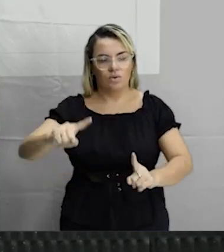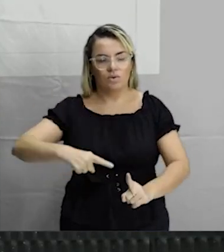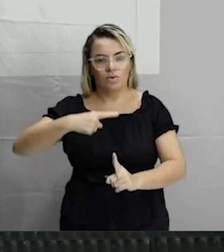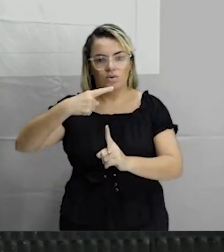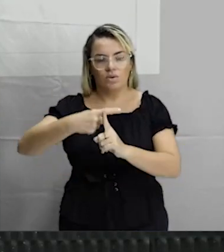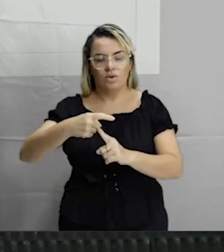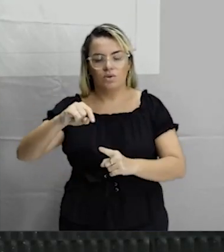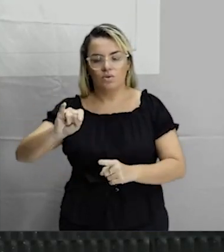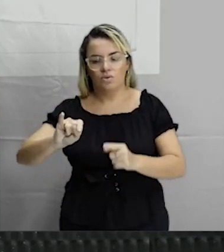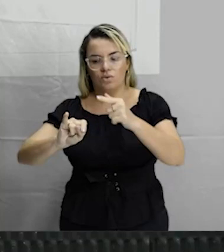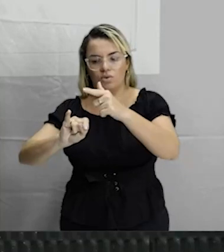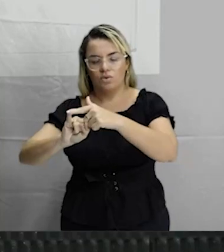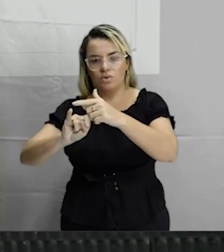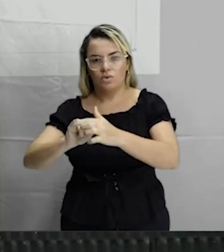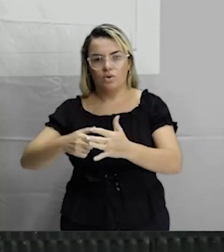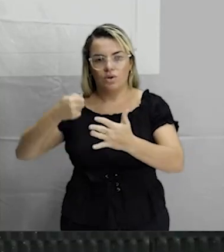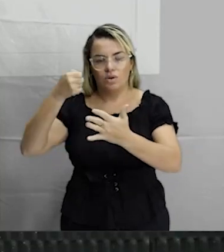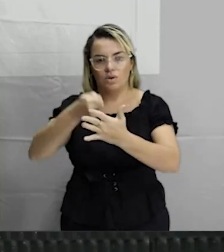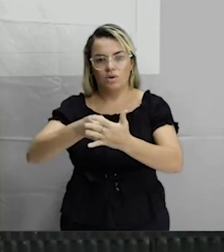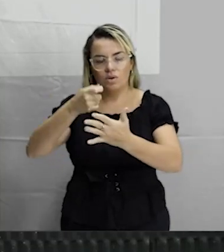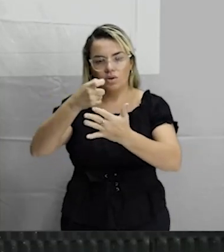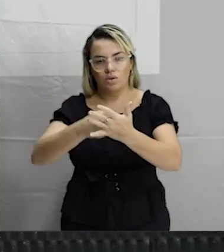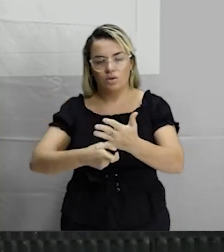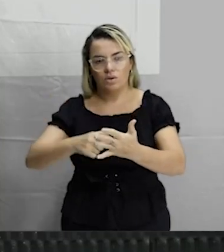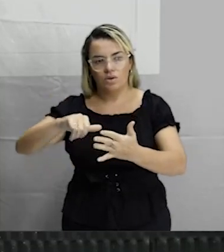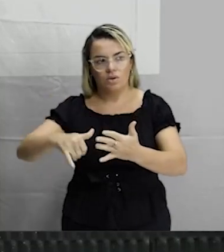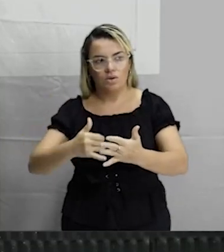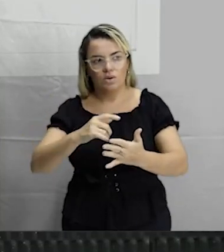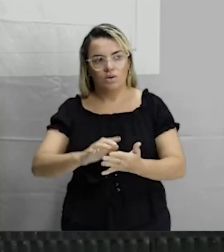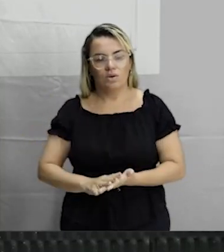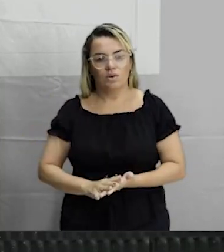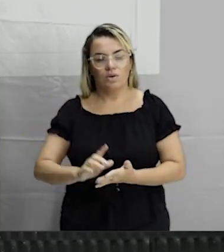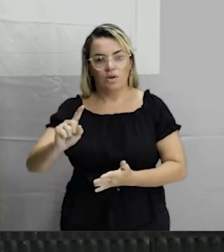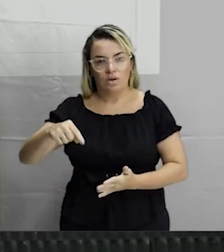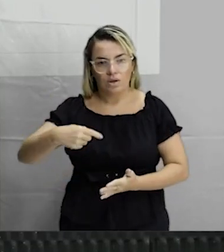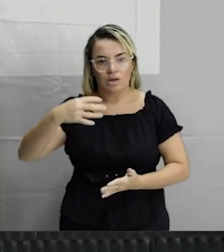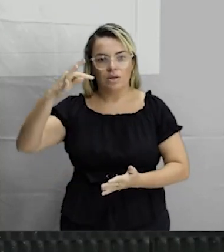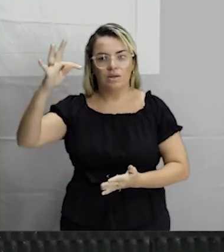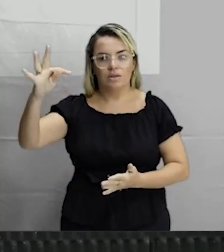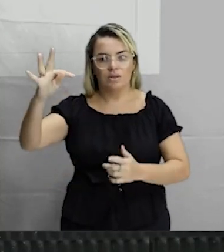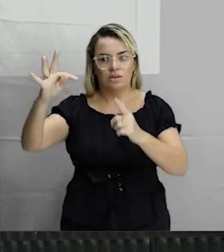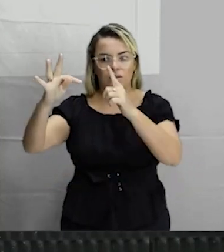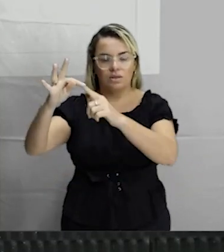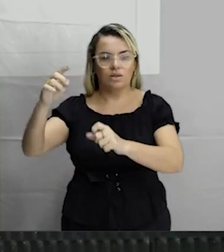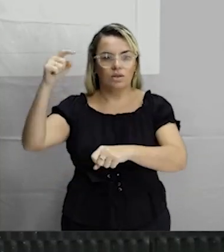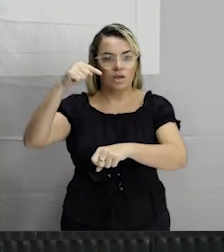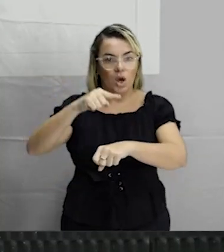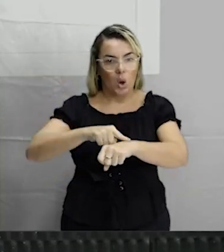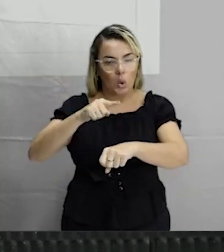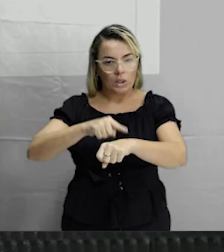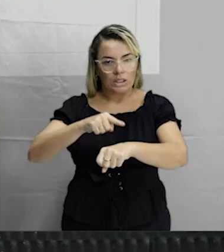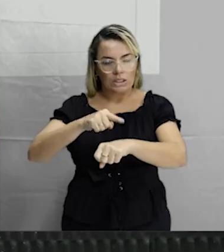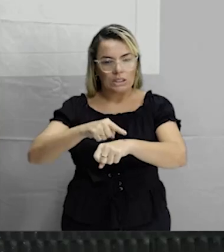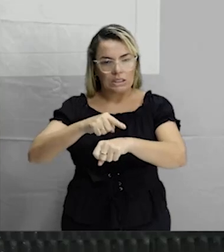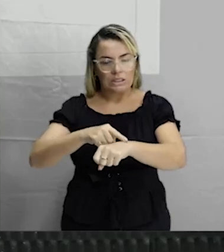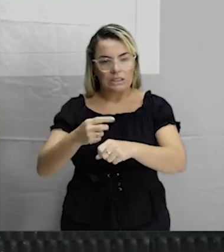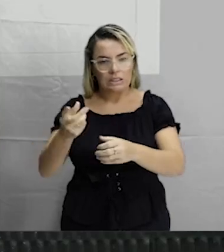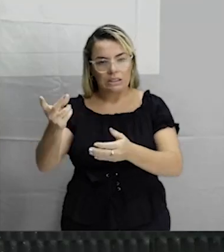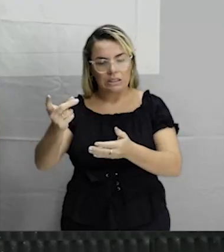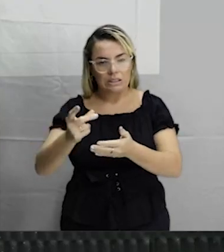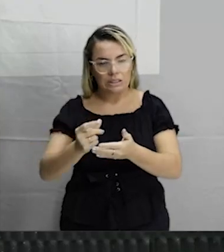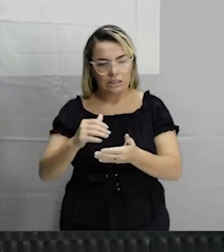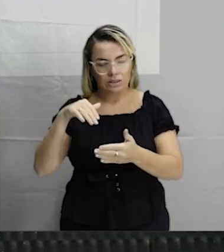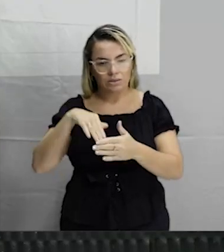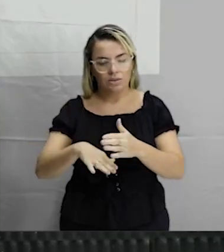juros, elevado a T, que é o tempo de aplicação. Na verdade, o juro composto é tipo